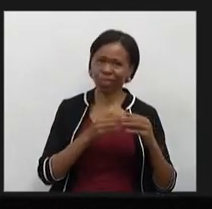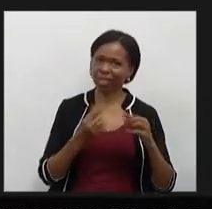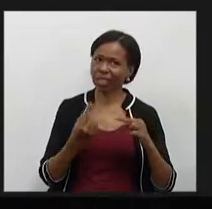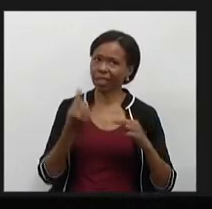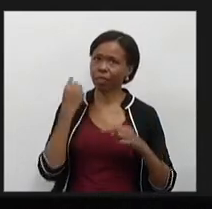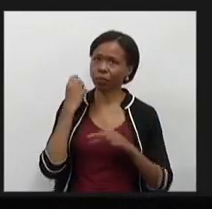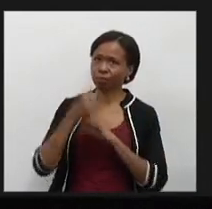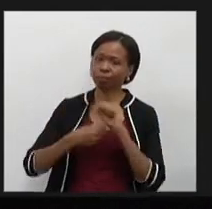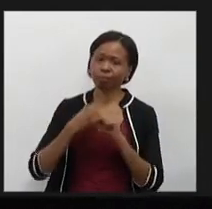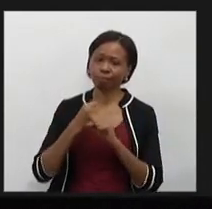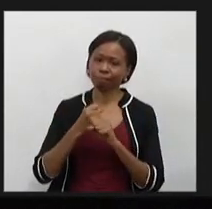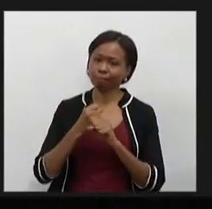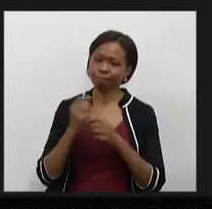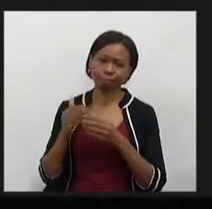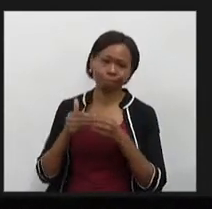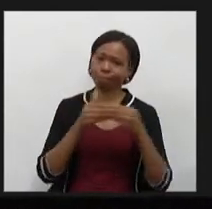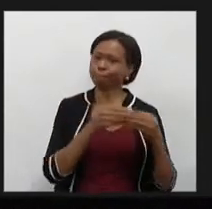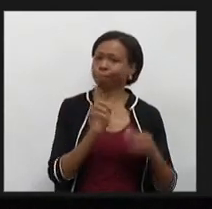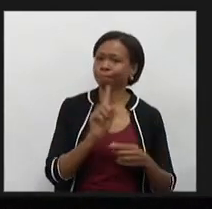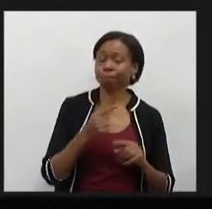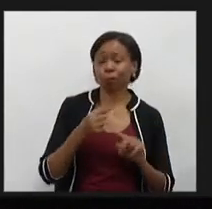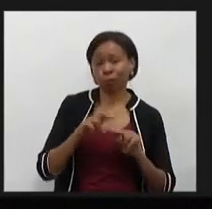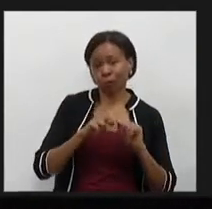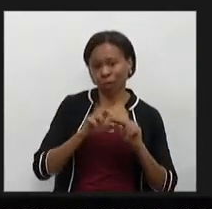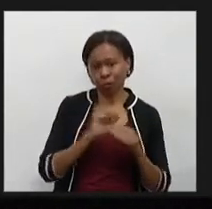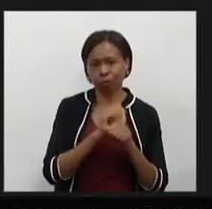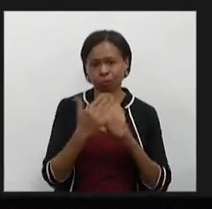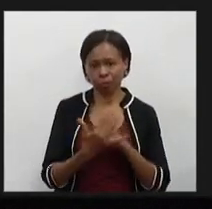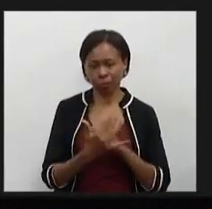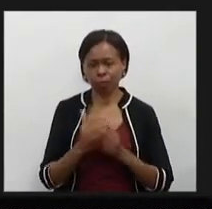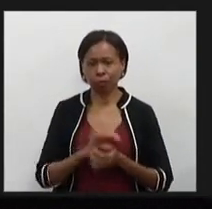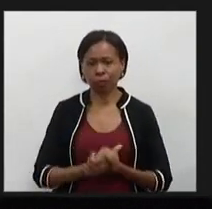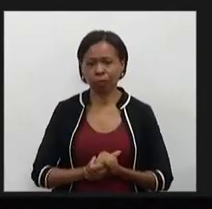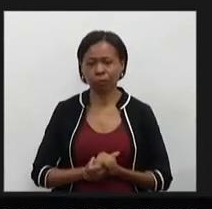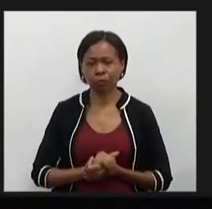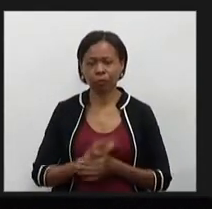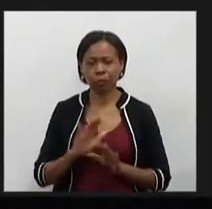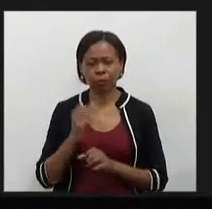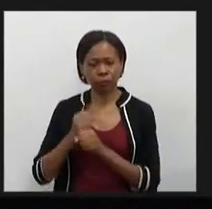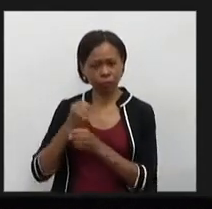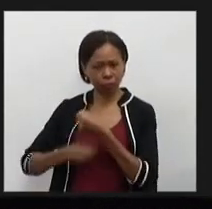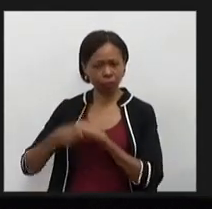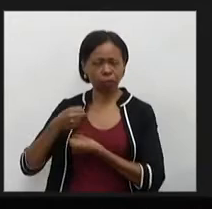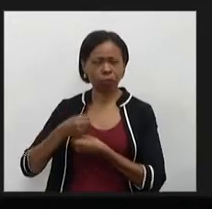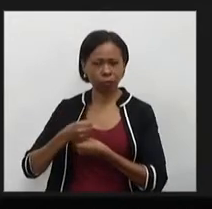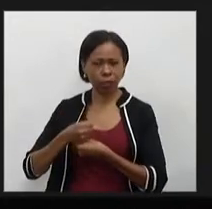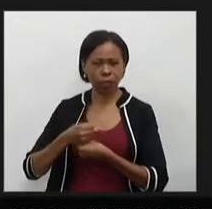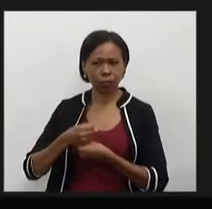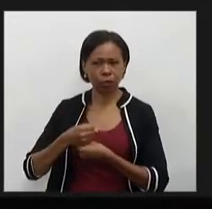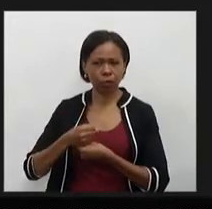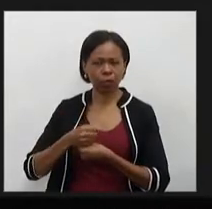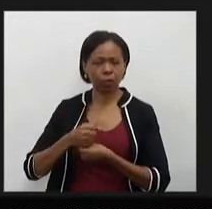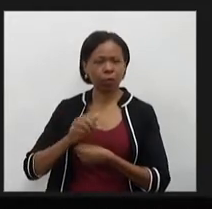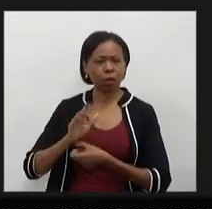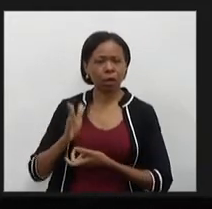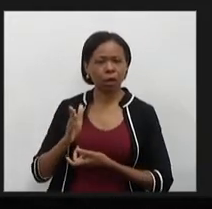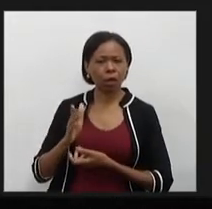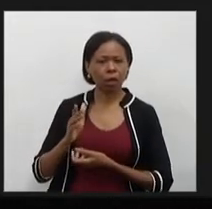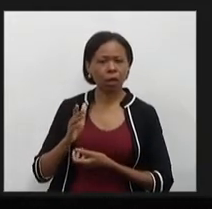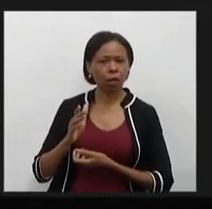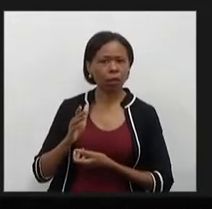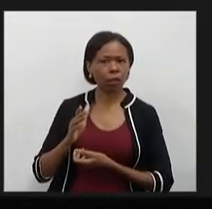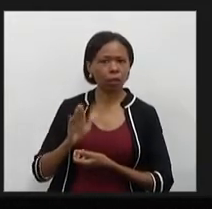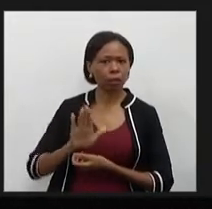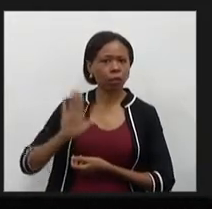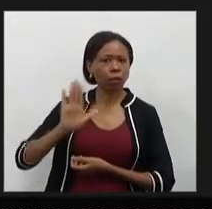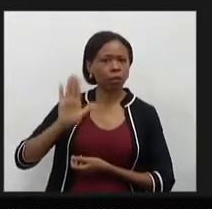E ano passado eu resolvi entrar para a vida pública, me candidatando a vereador, de tanta